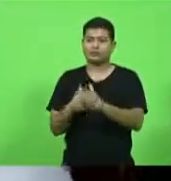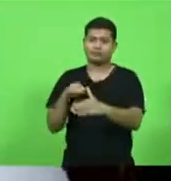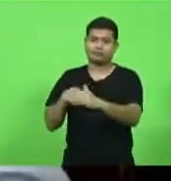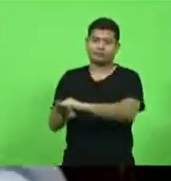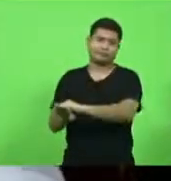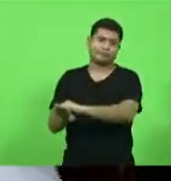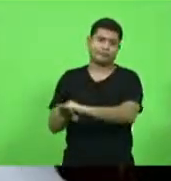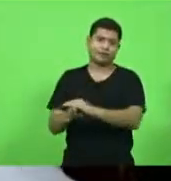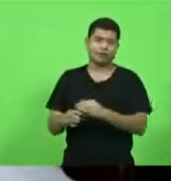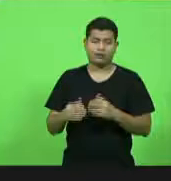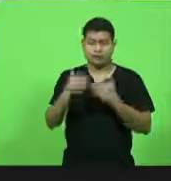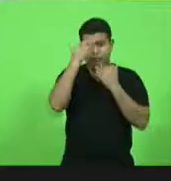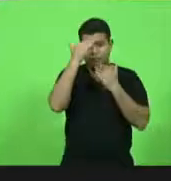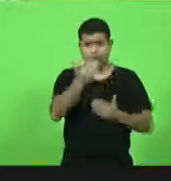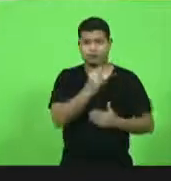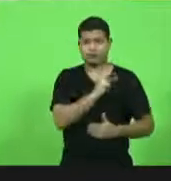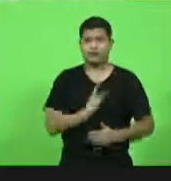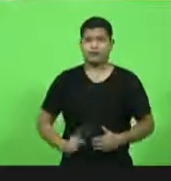Obrigado, senhor presidente.